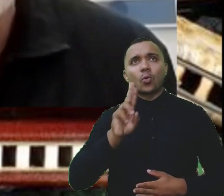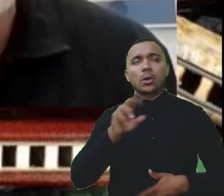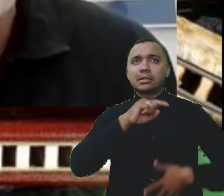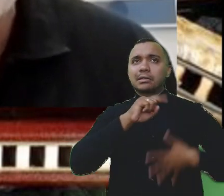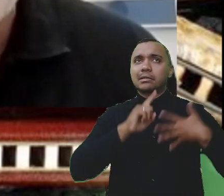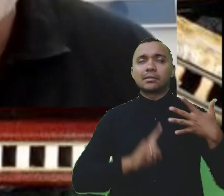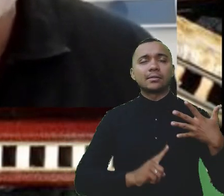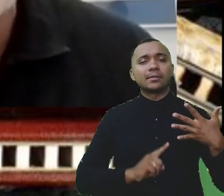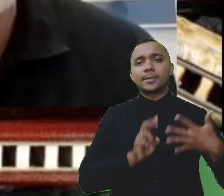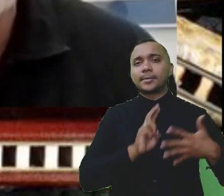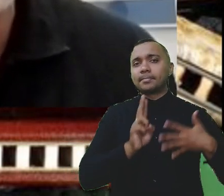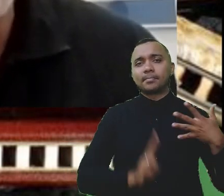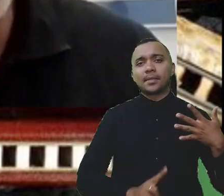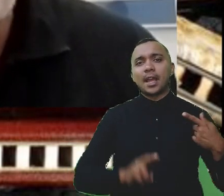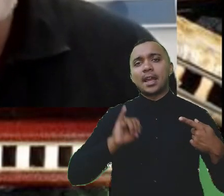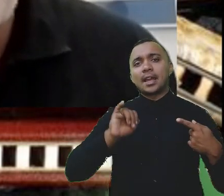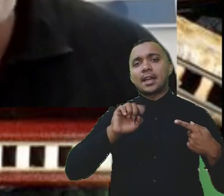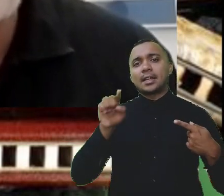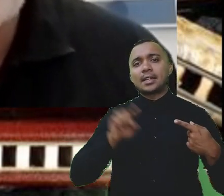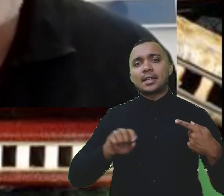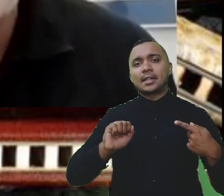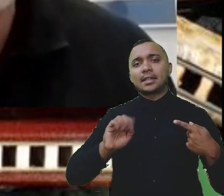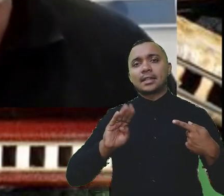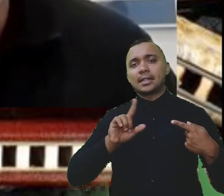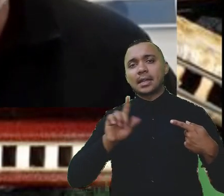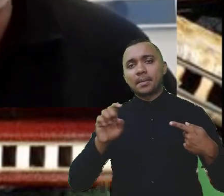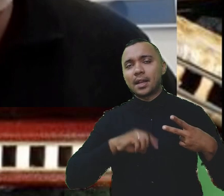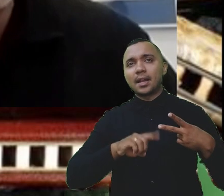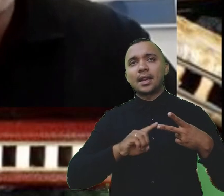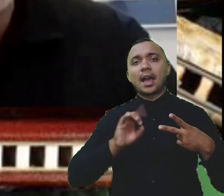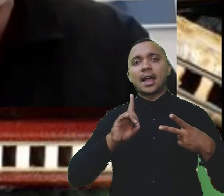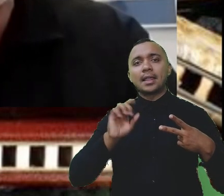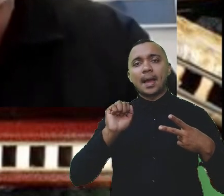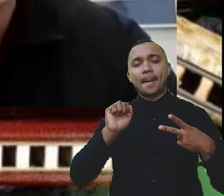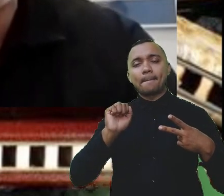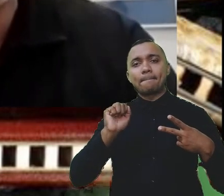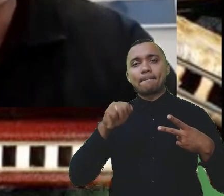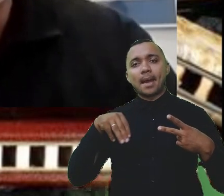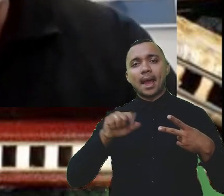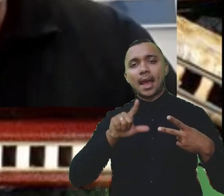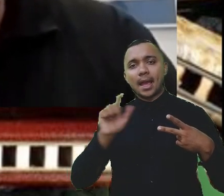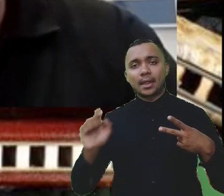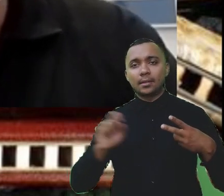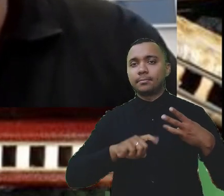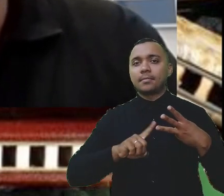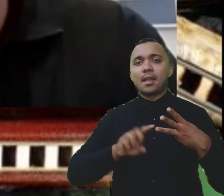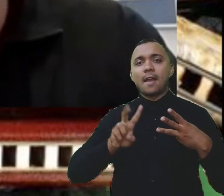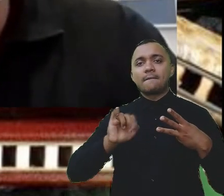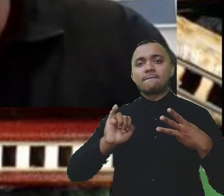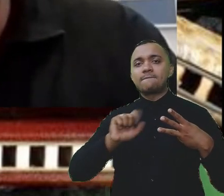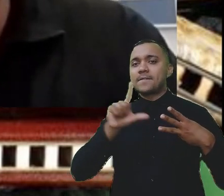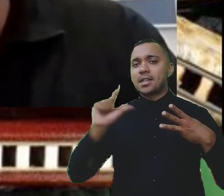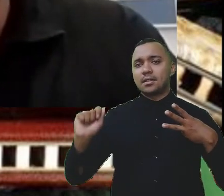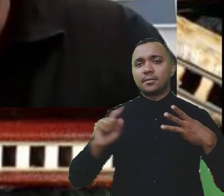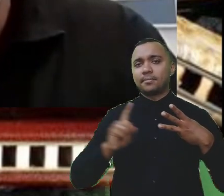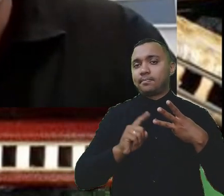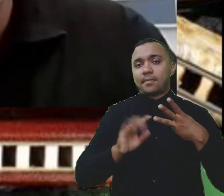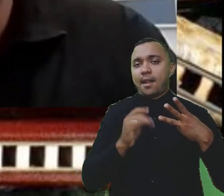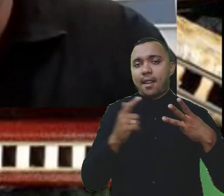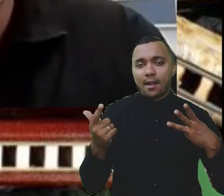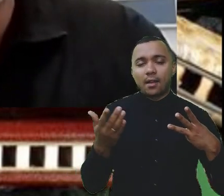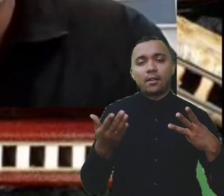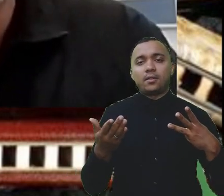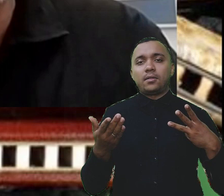Radamés Inátali também, Radamés. ou Radamés, Guerra, em especial Vila, claro. Olha, como é